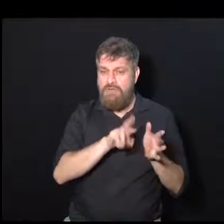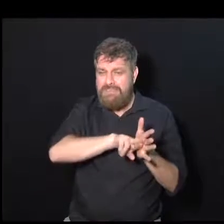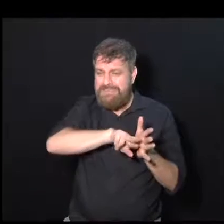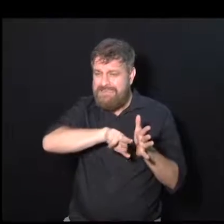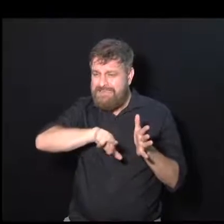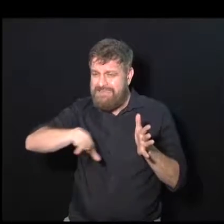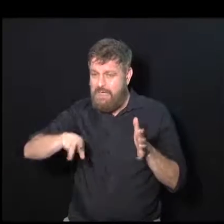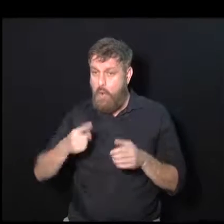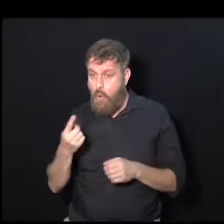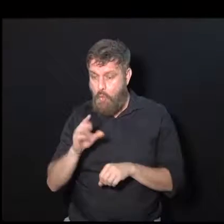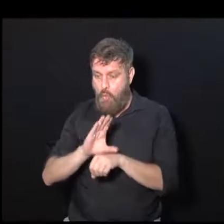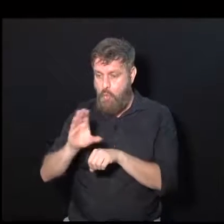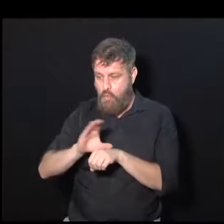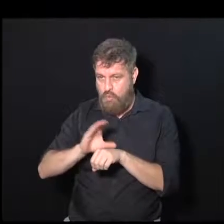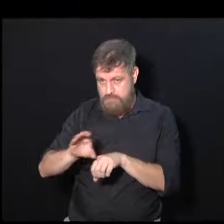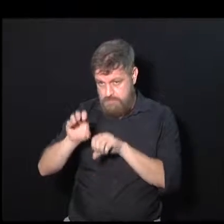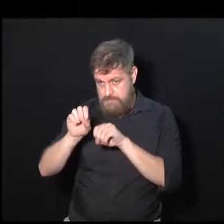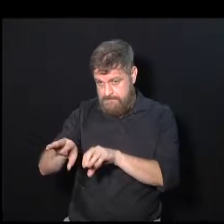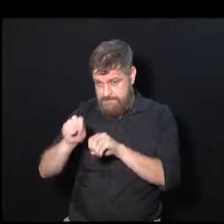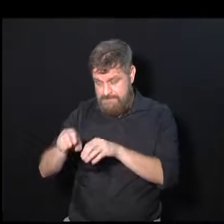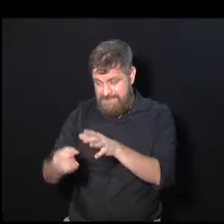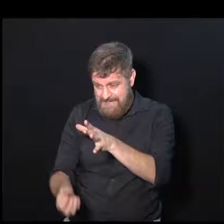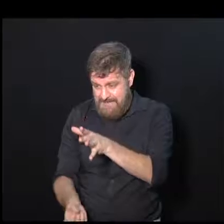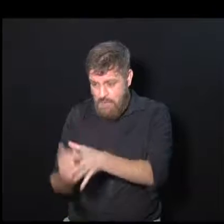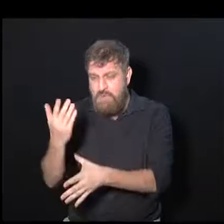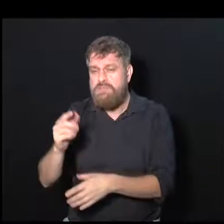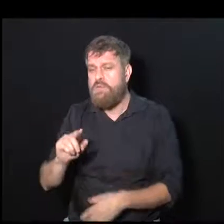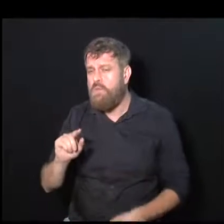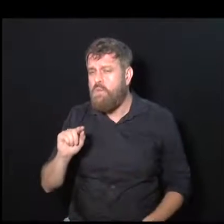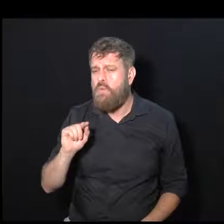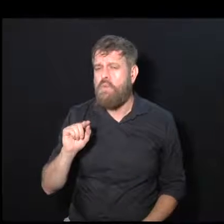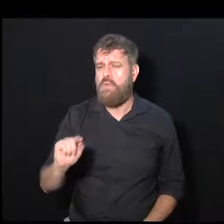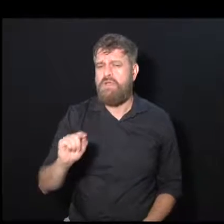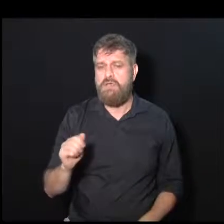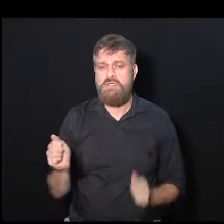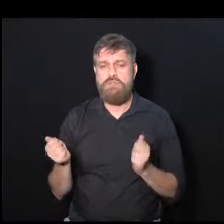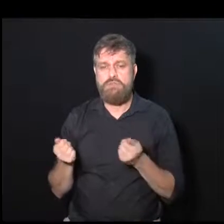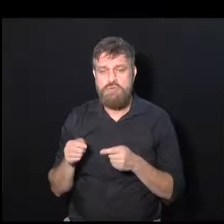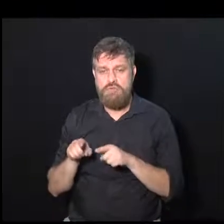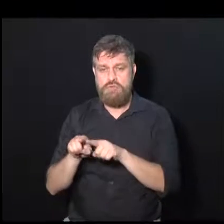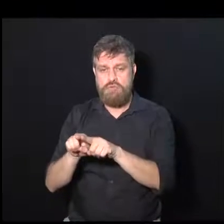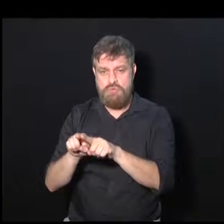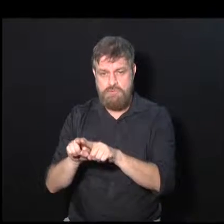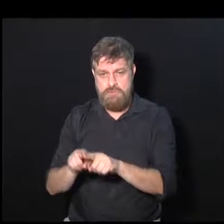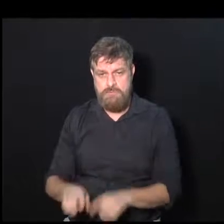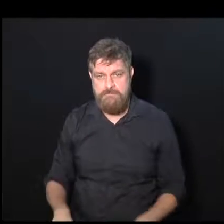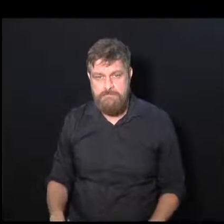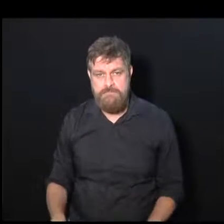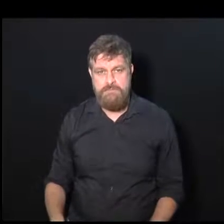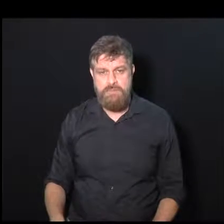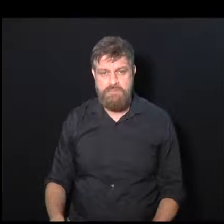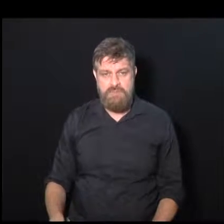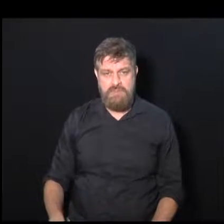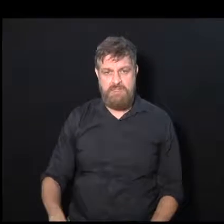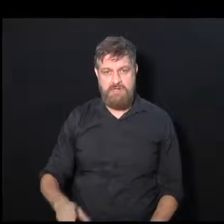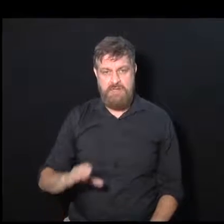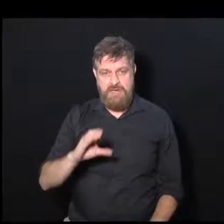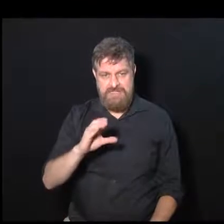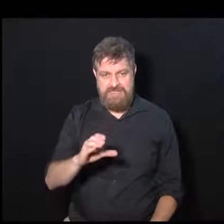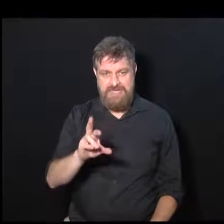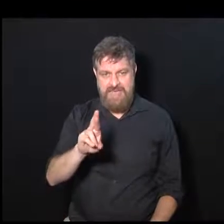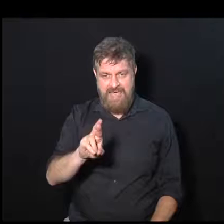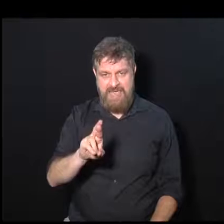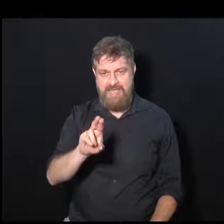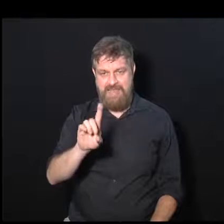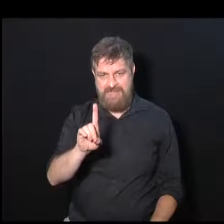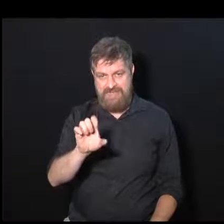uma das capacitações que a gente realizou foi junto à CDRS, que a Maria Cláudia aqui vai falar um pouco,